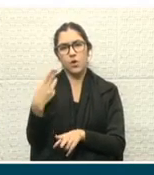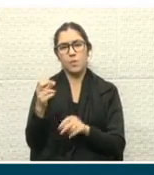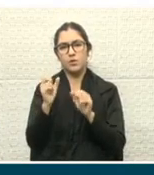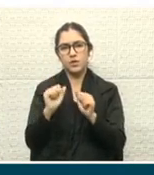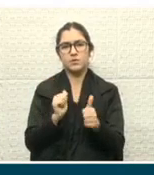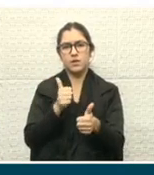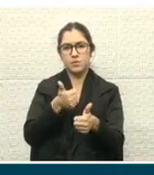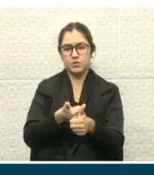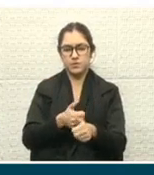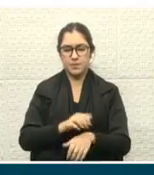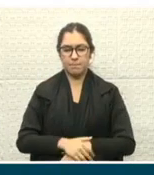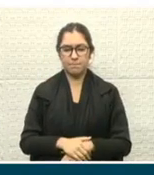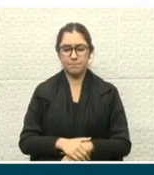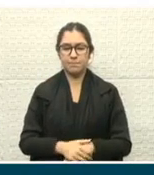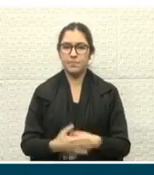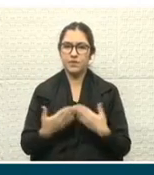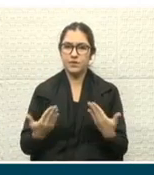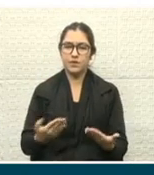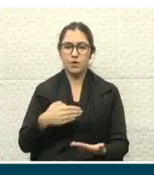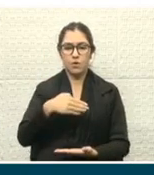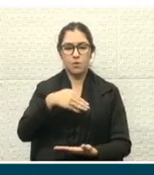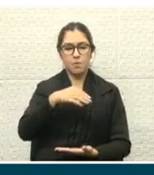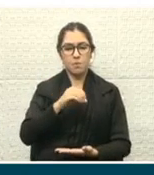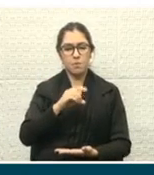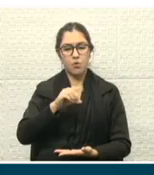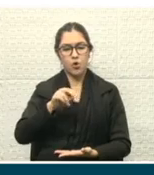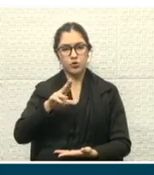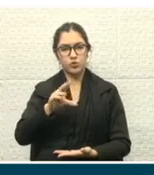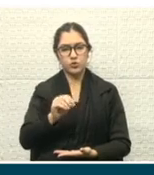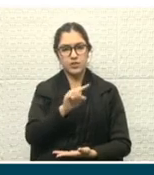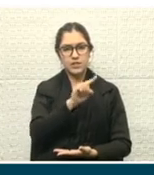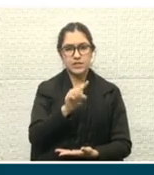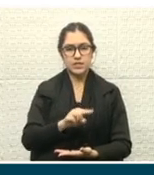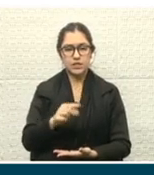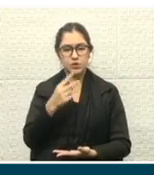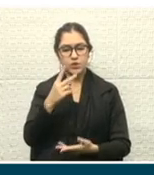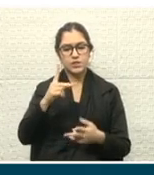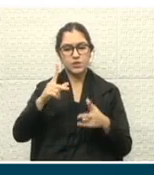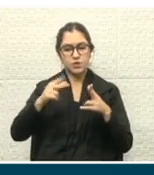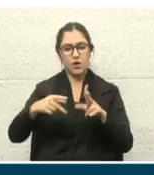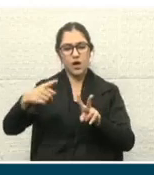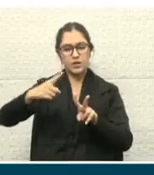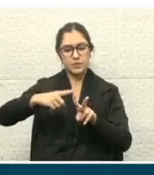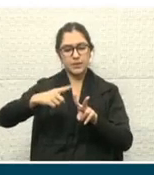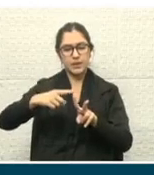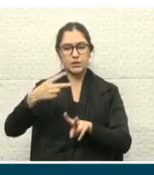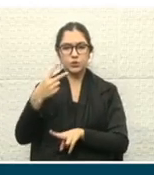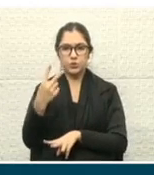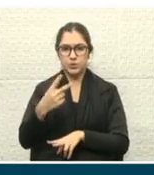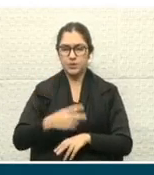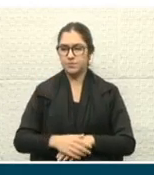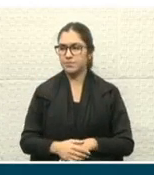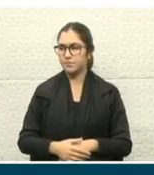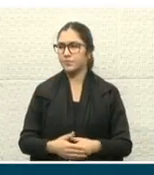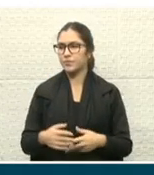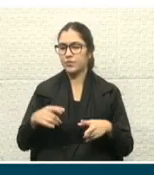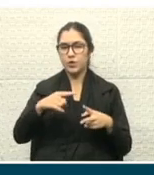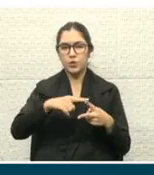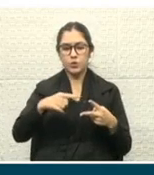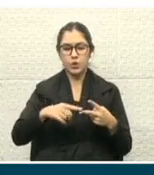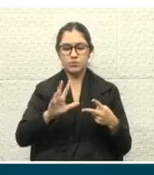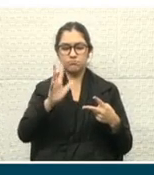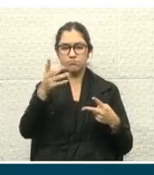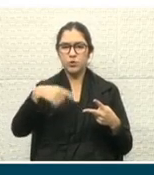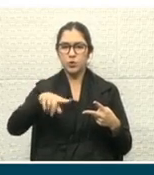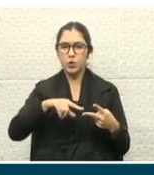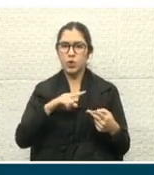podemos aproximar. Logo, o módulo de Z2 é igual a raiz quadrada de 2. Nesses dois casos,